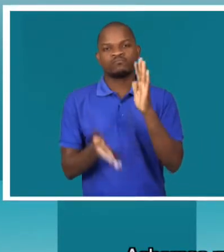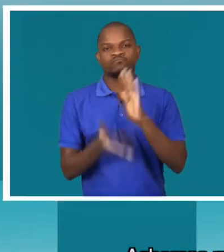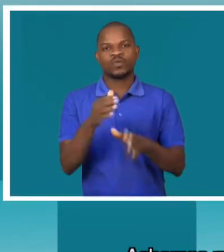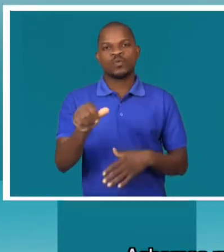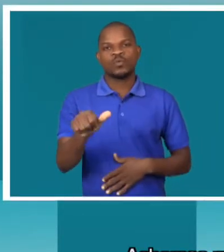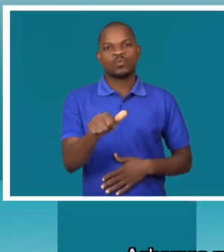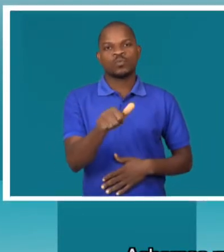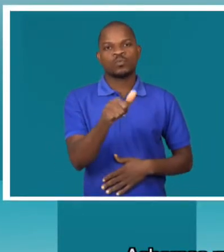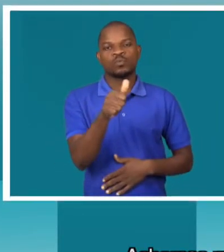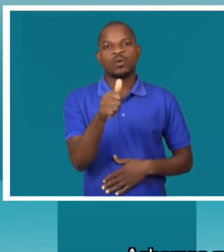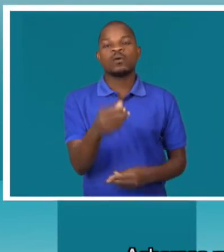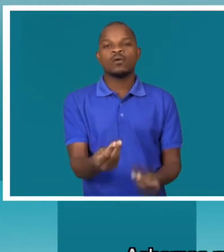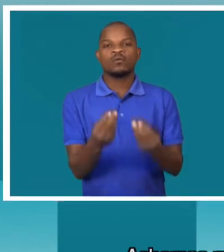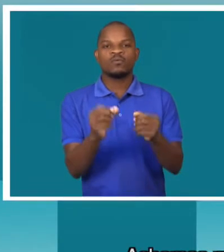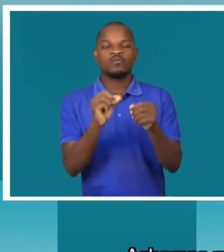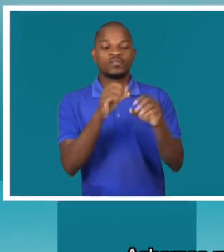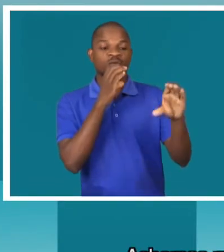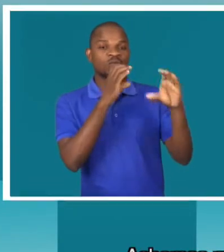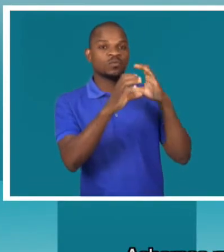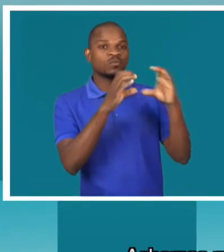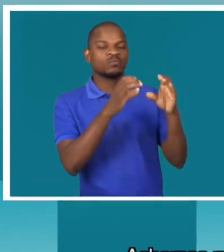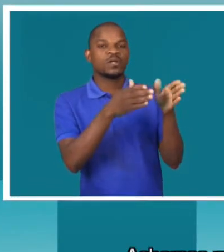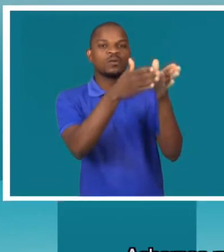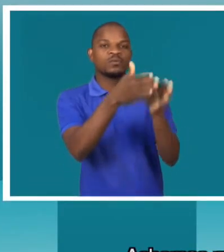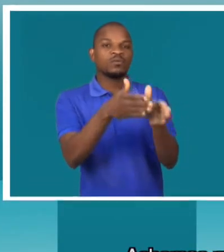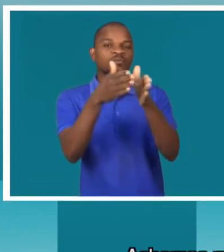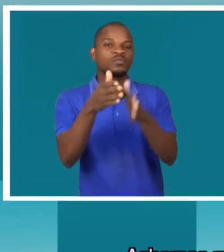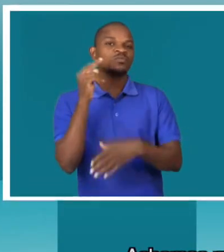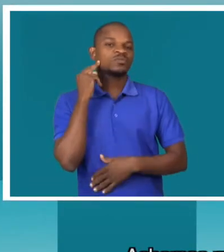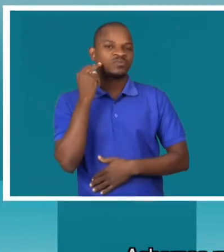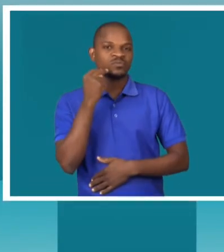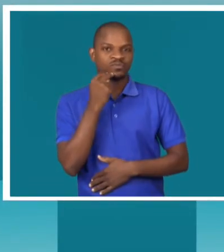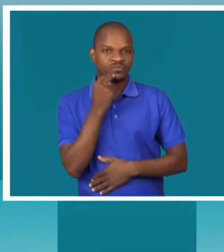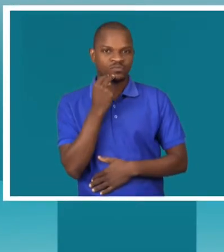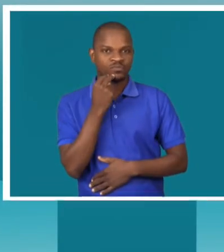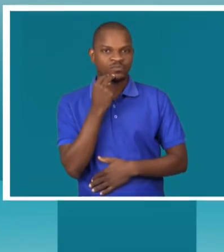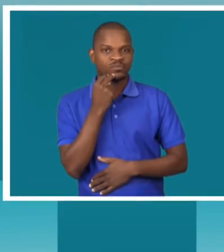melhorar a qualidade da comunicação com o cliente.